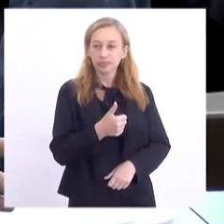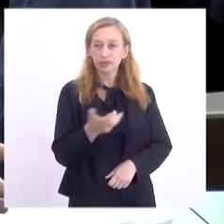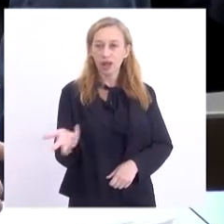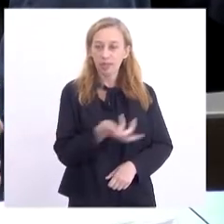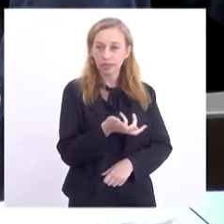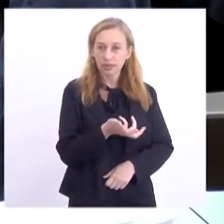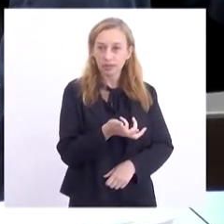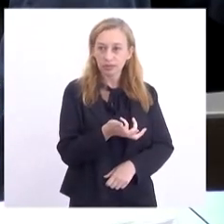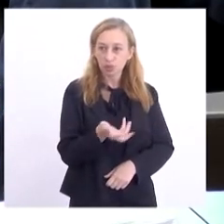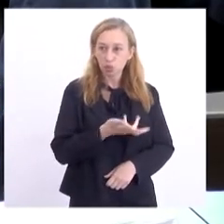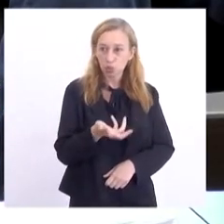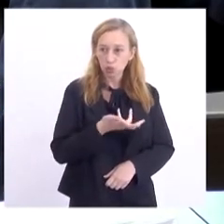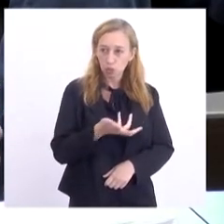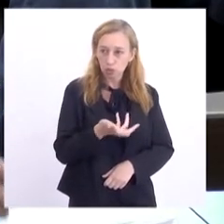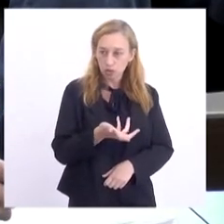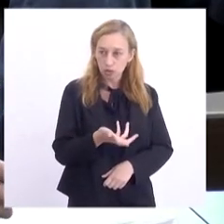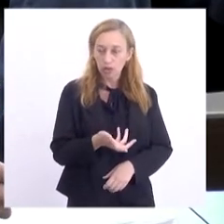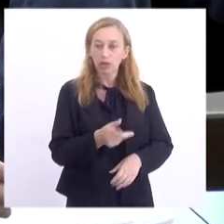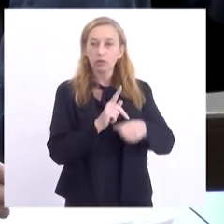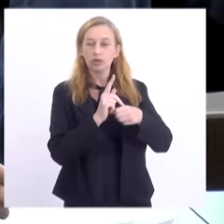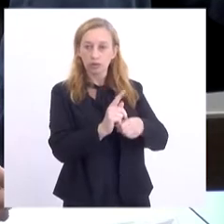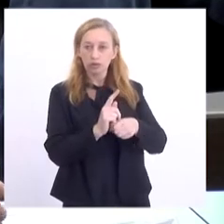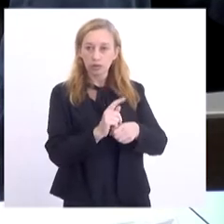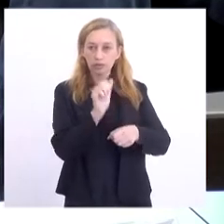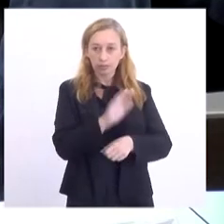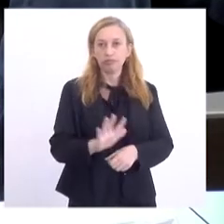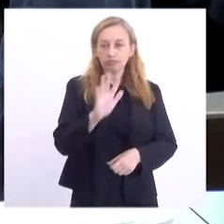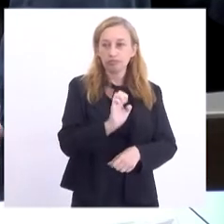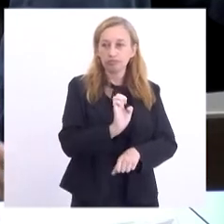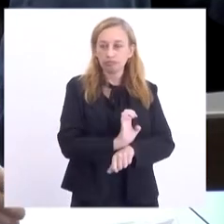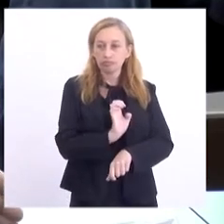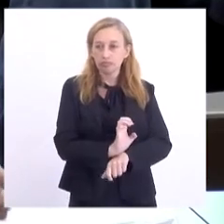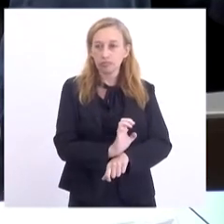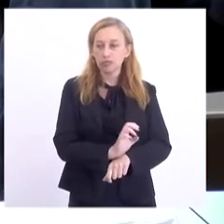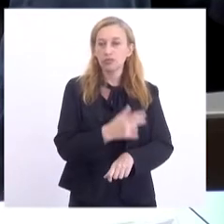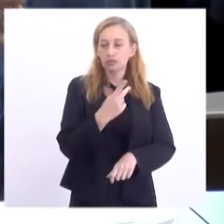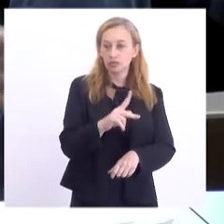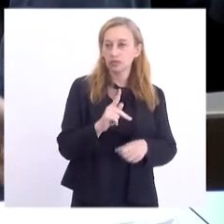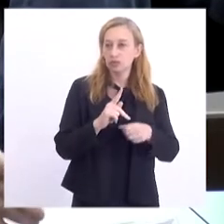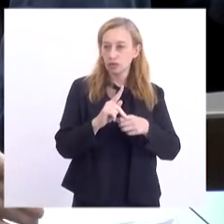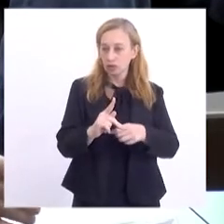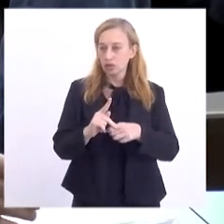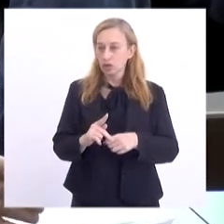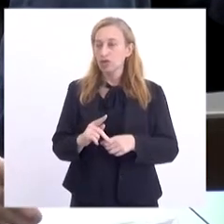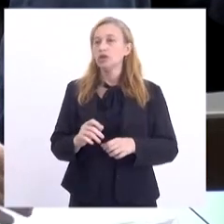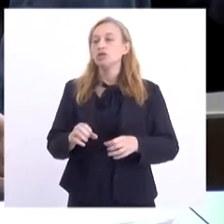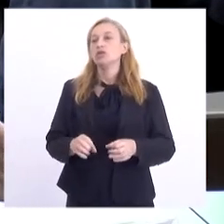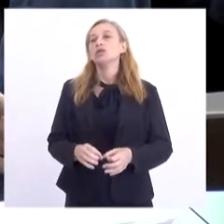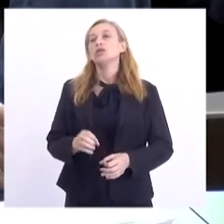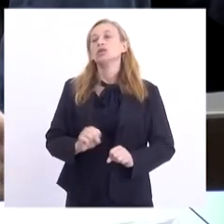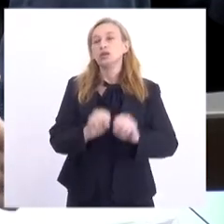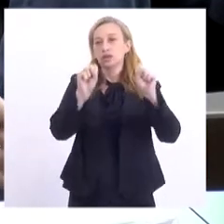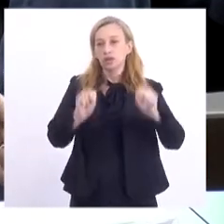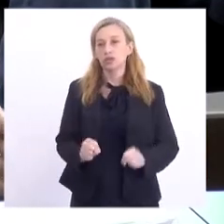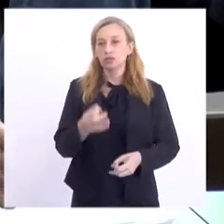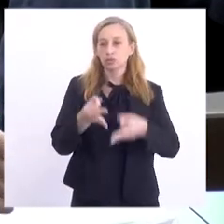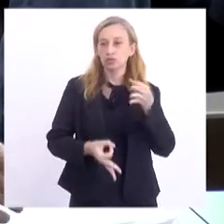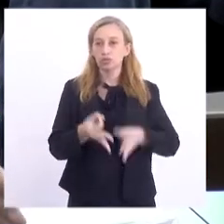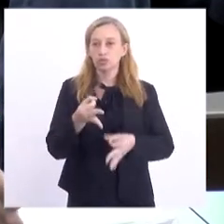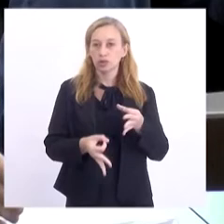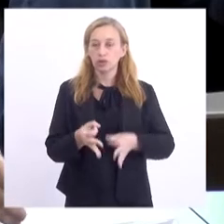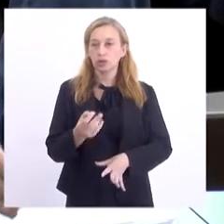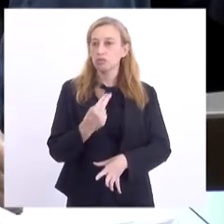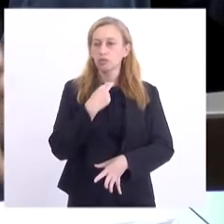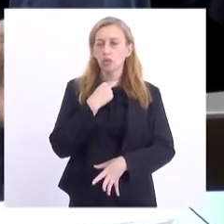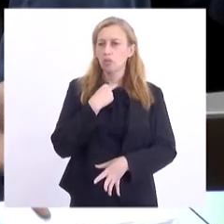agilidade à procuradoria-geral do Estado seus Procuradores o sistema jurídico geral não pode ser um